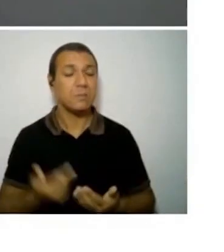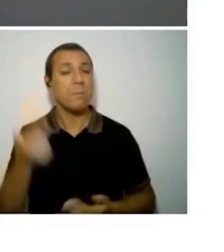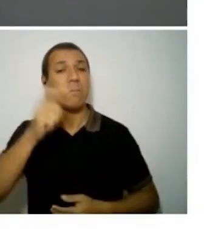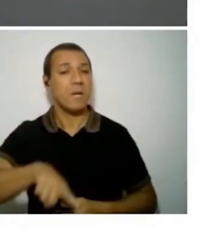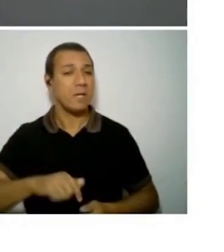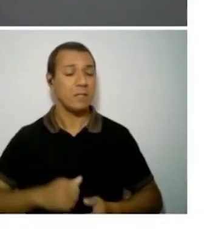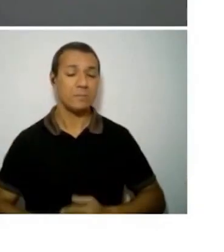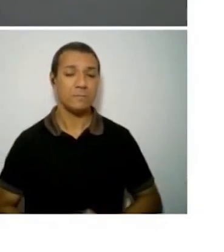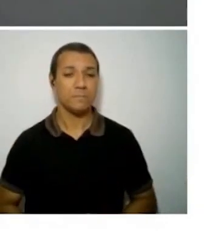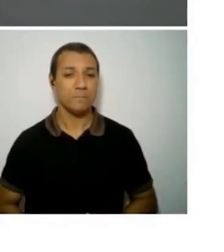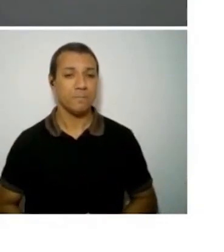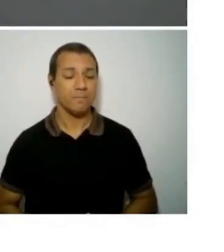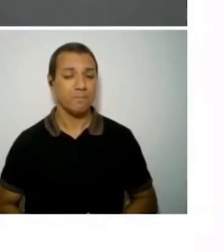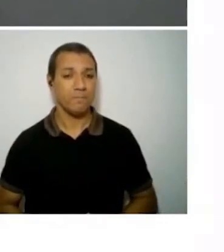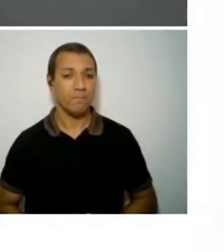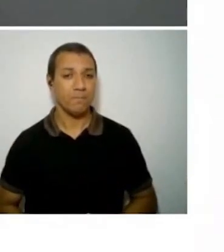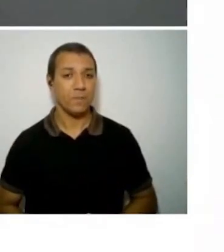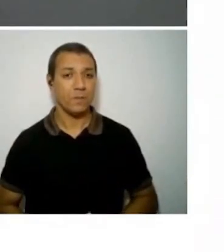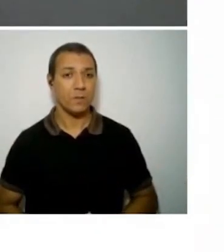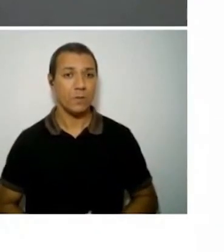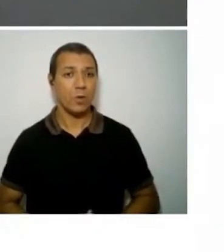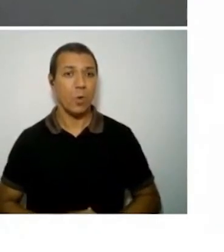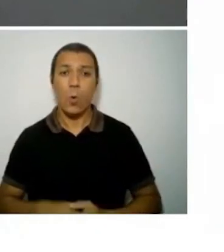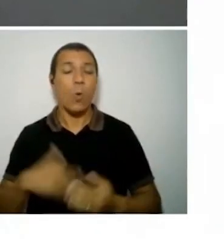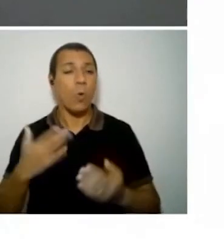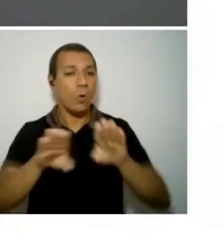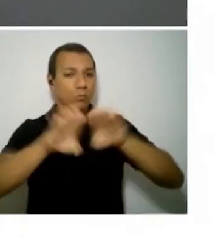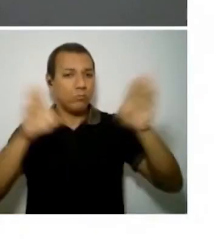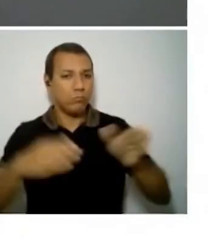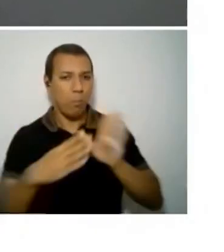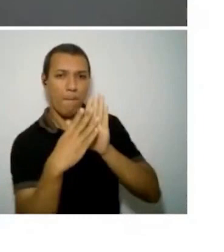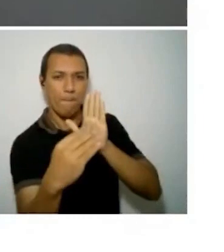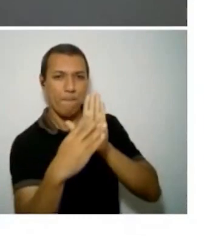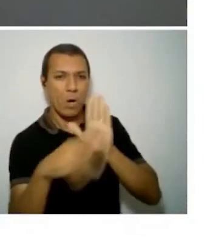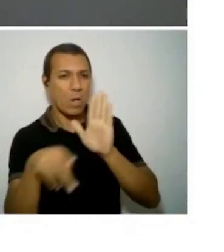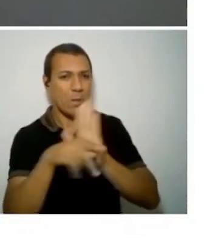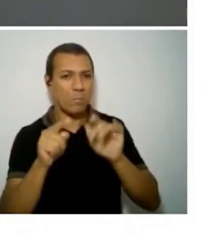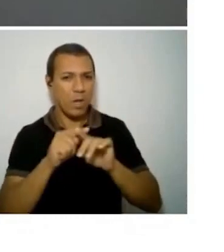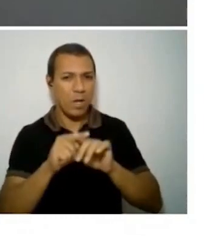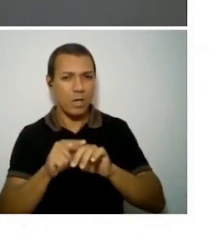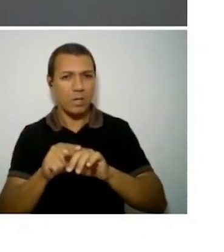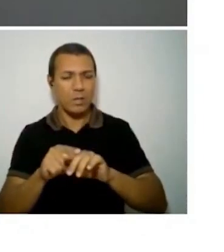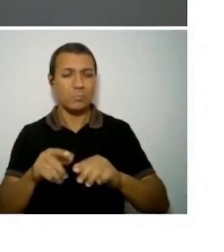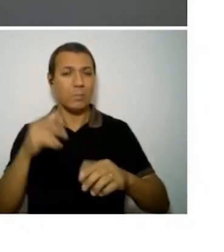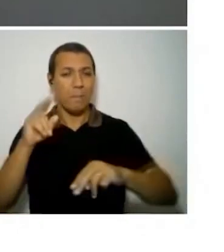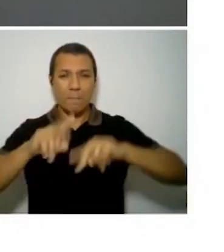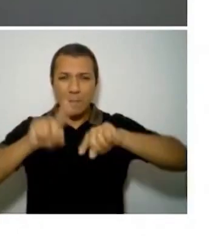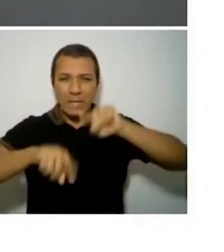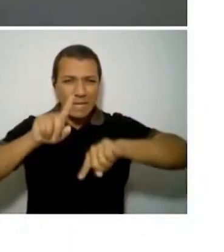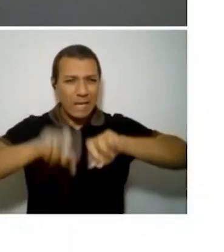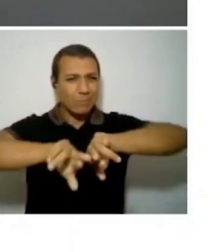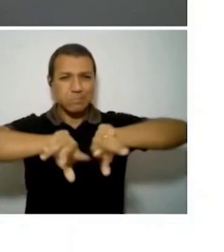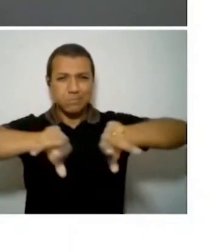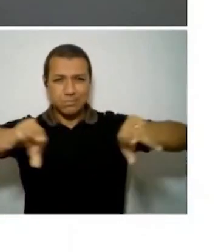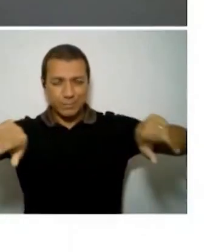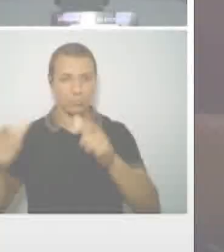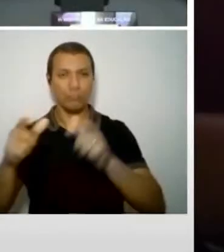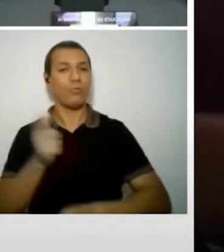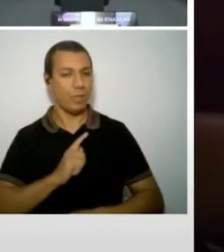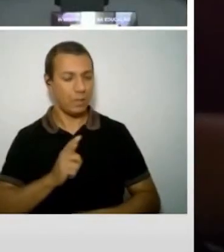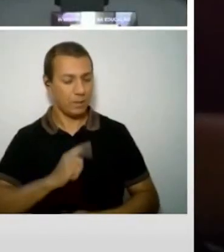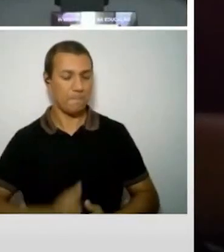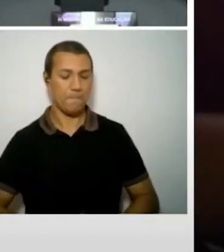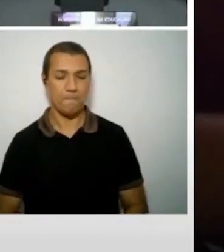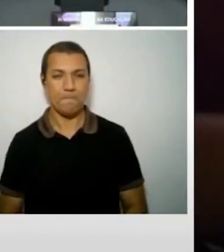os os modelos de classe né os conjuntos de classe modelo pétala que já tinham sido adquiridos pelo Estado beneficiando diversas